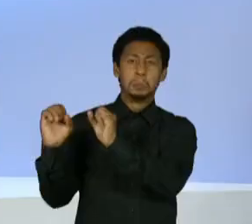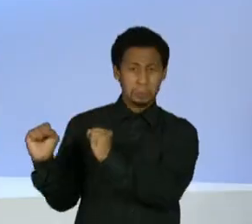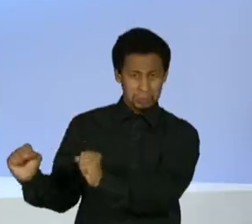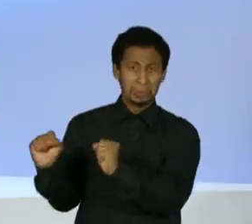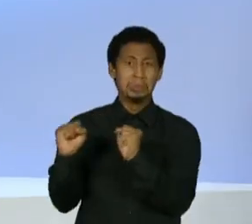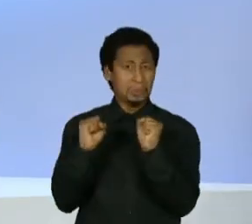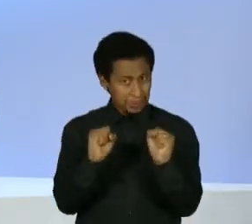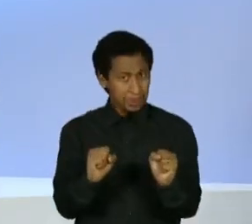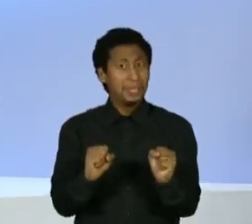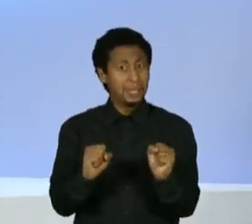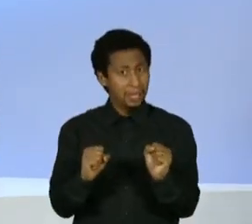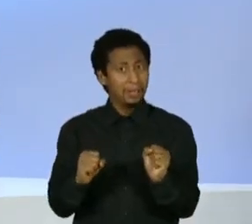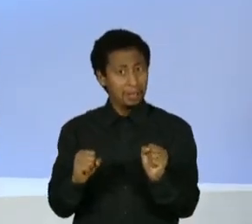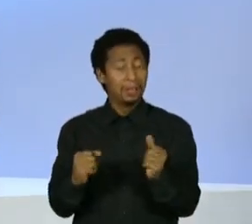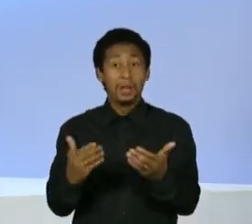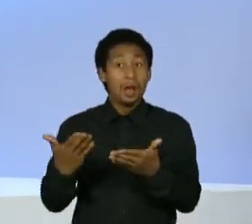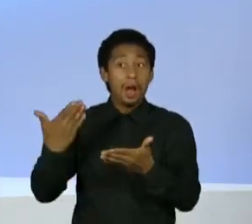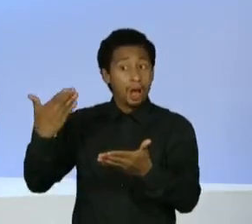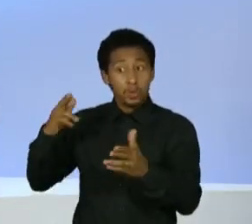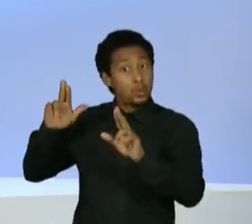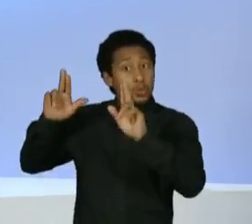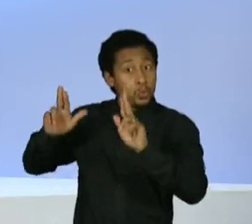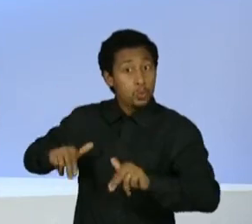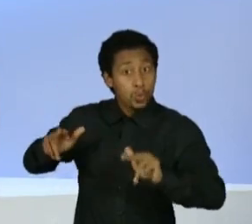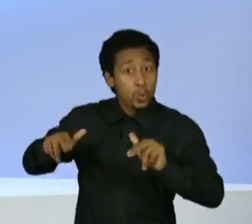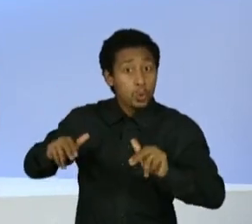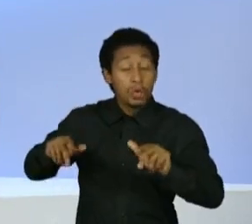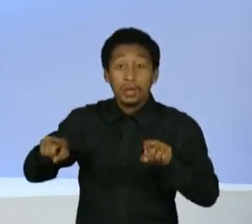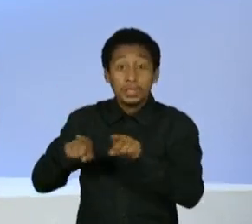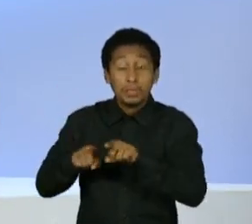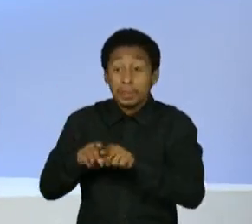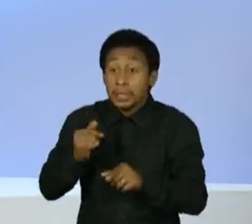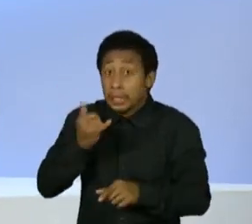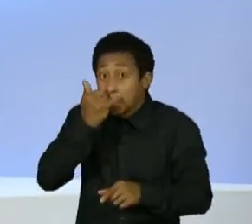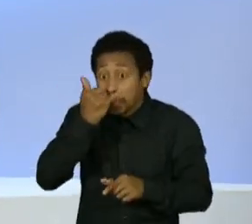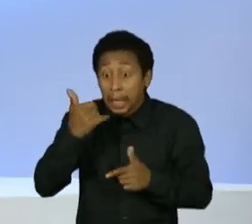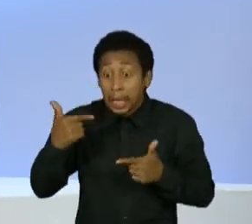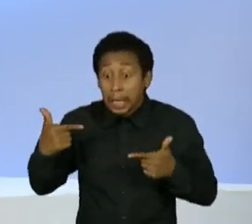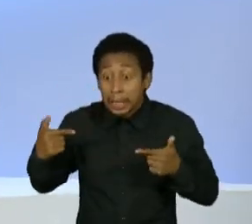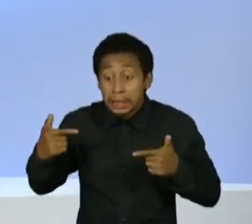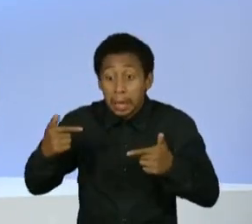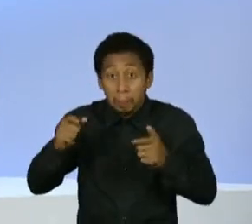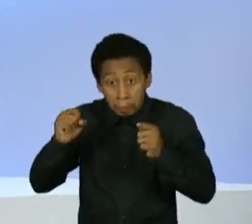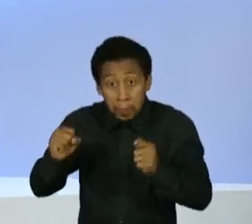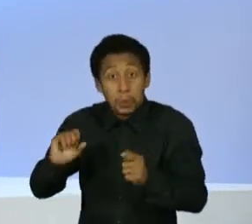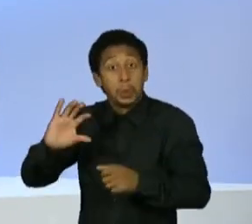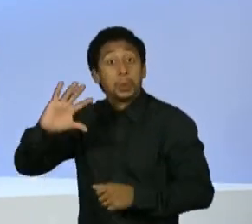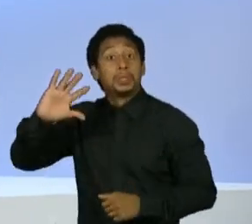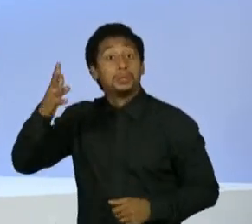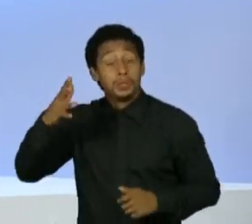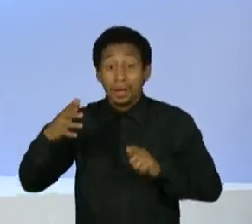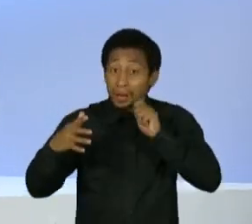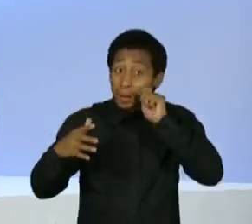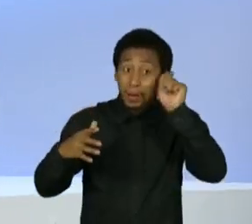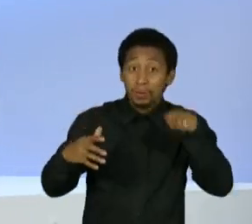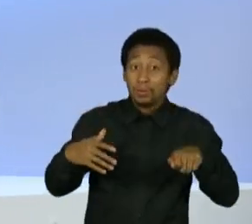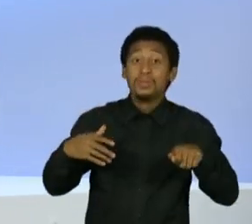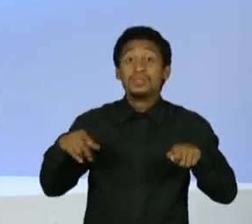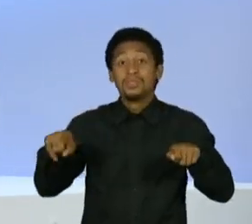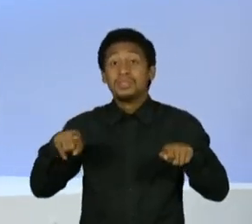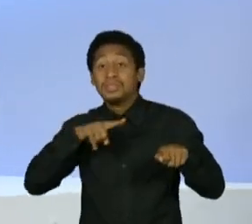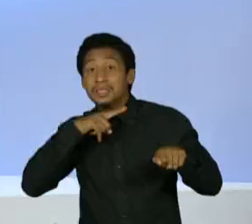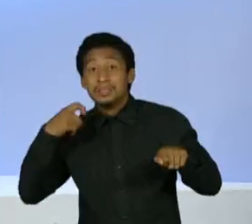recente e agora prospecto de uma guerra com a questão da Ucrânia como é que o senhor vê um exercício